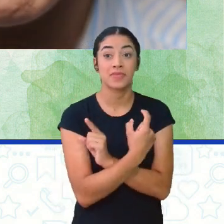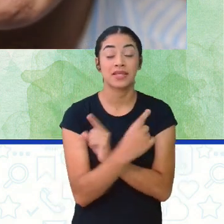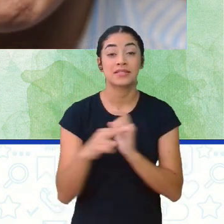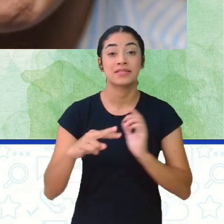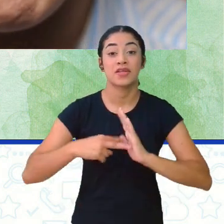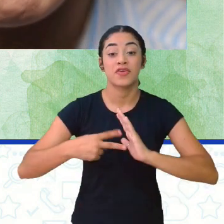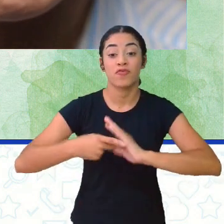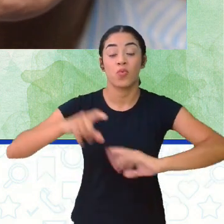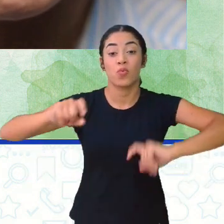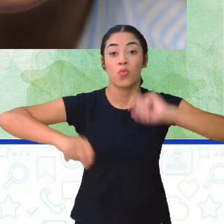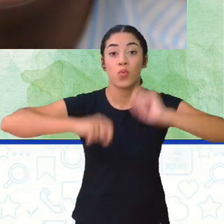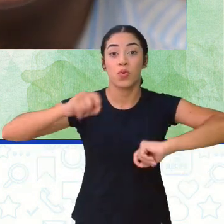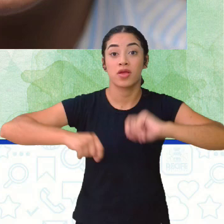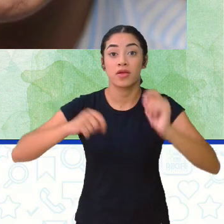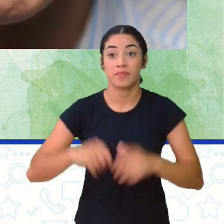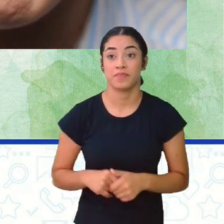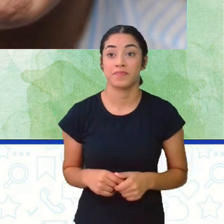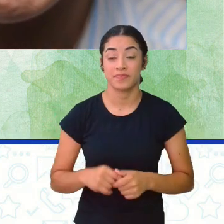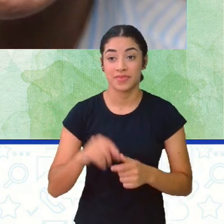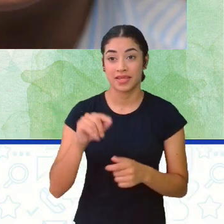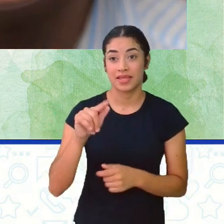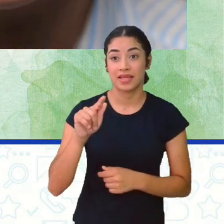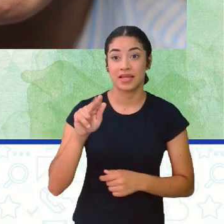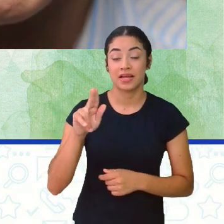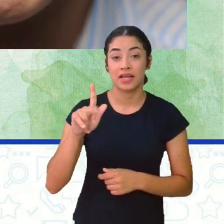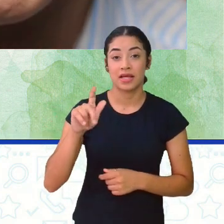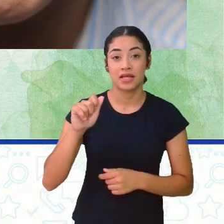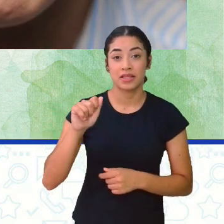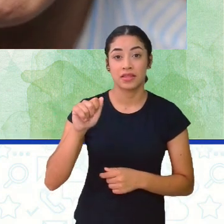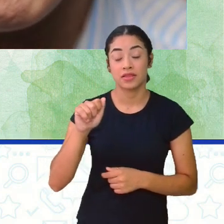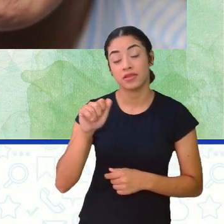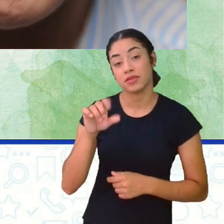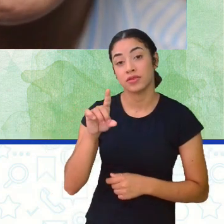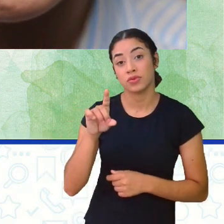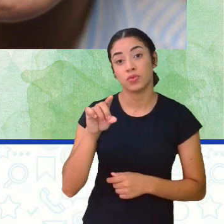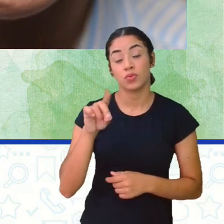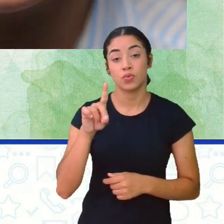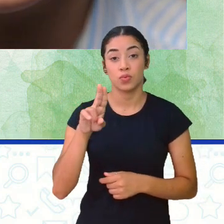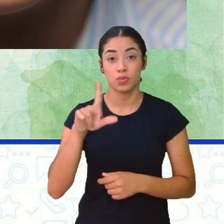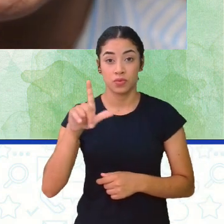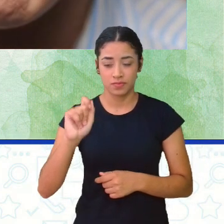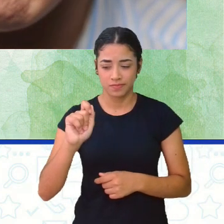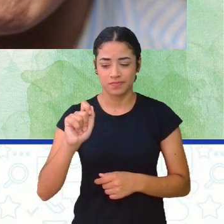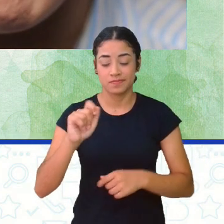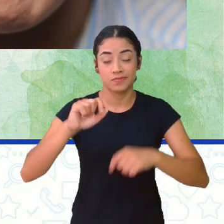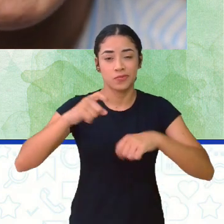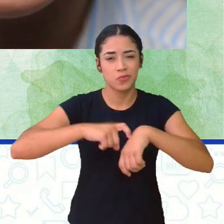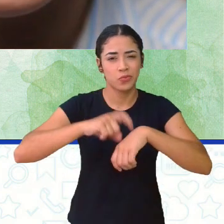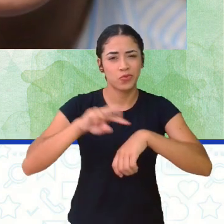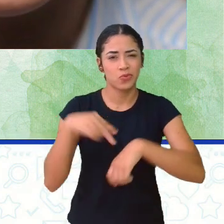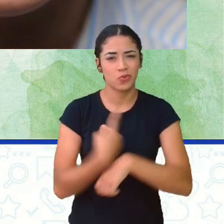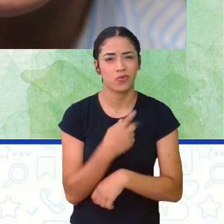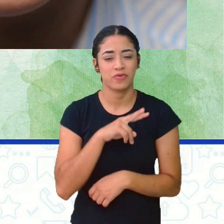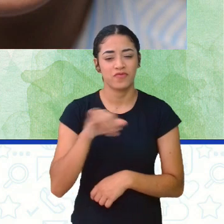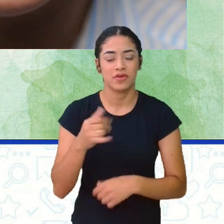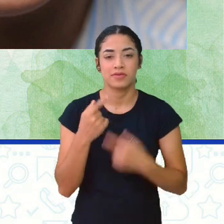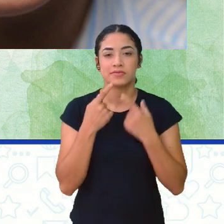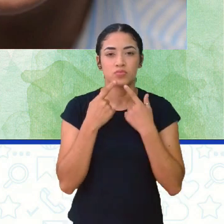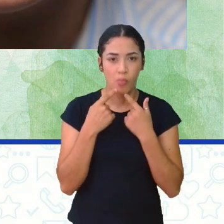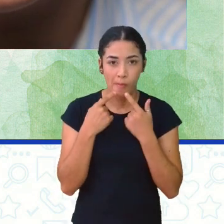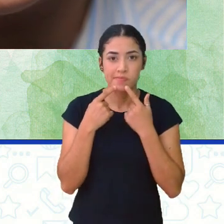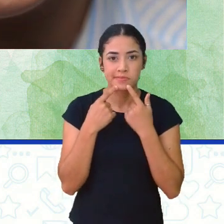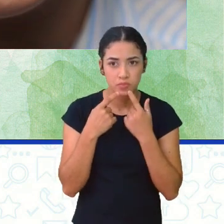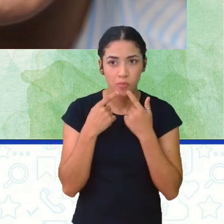salivares. À medida que a gente vai mastigando, essas glândulas salivares vão liberando, né, a saliva para